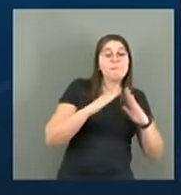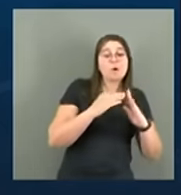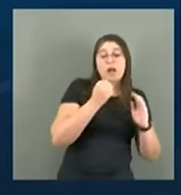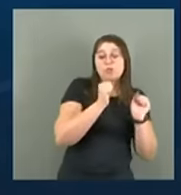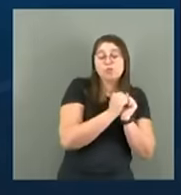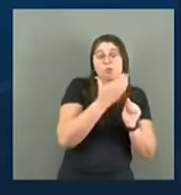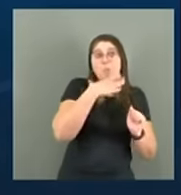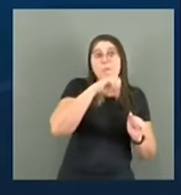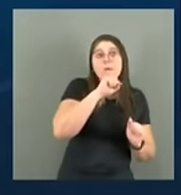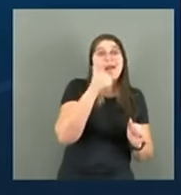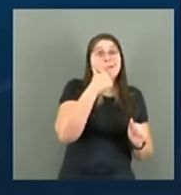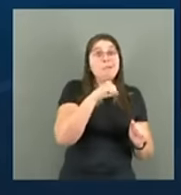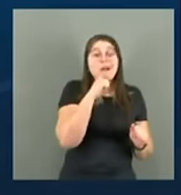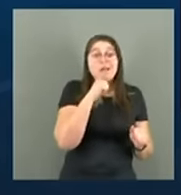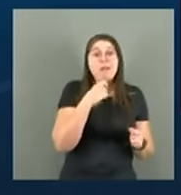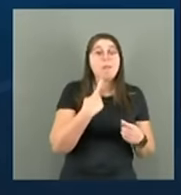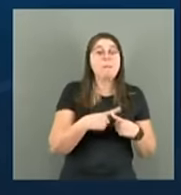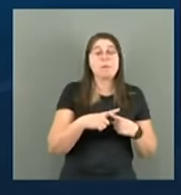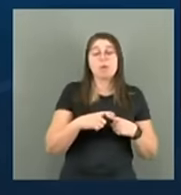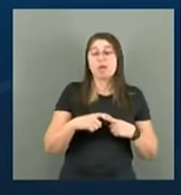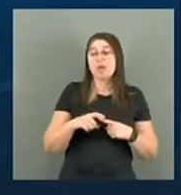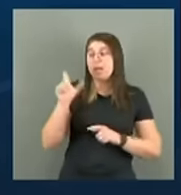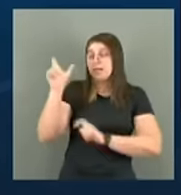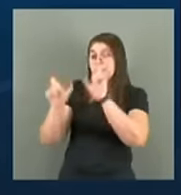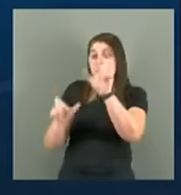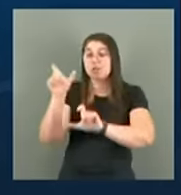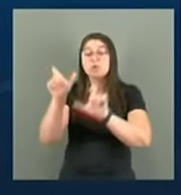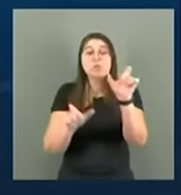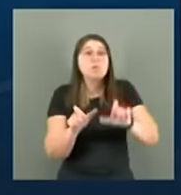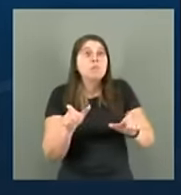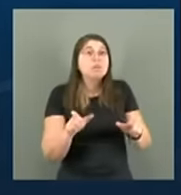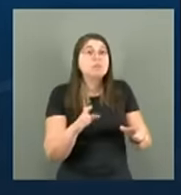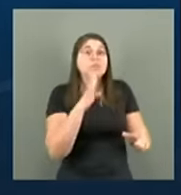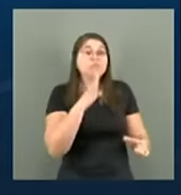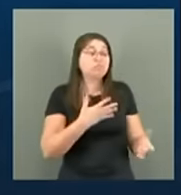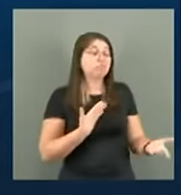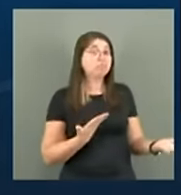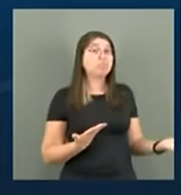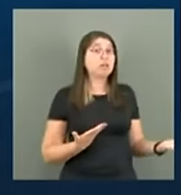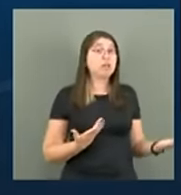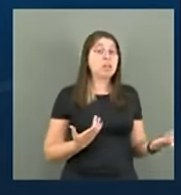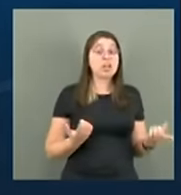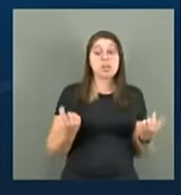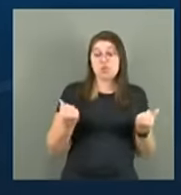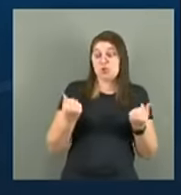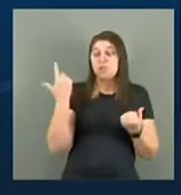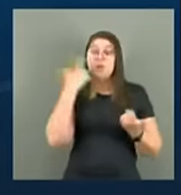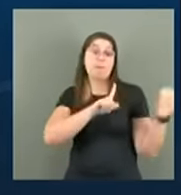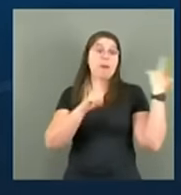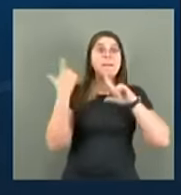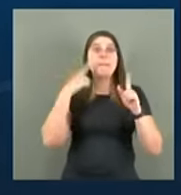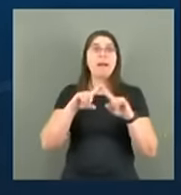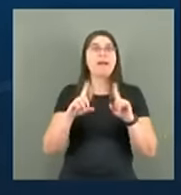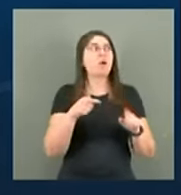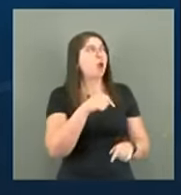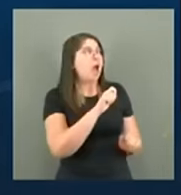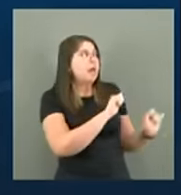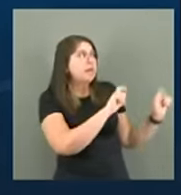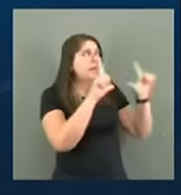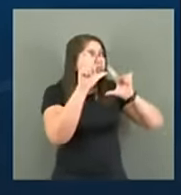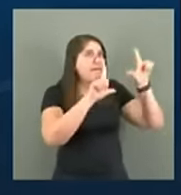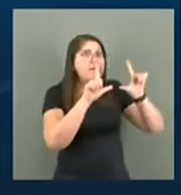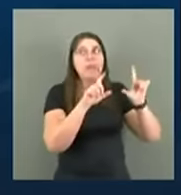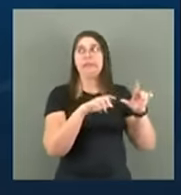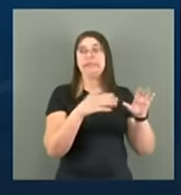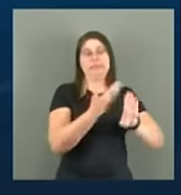as pessoas, por isso que eu estou hoje falando aqui, ganhou dinheiro comigo e de repente, o William passou na televisão,